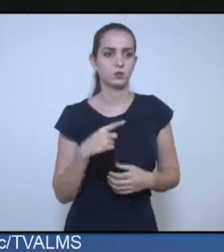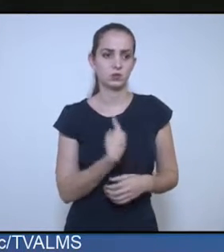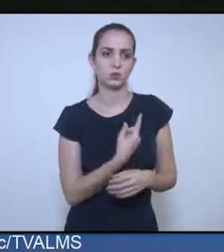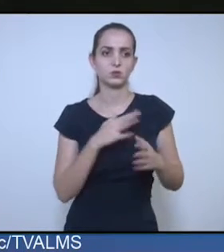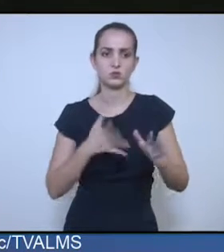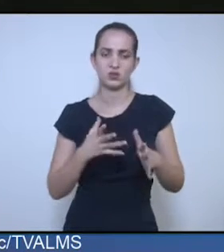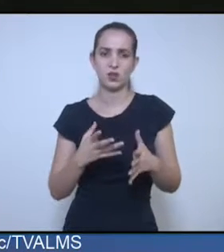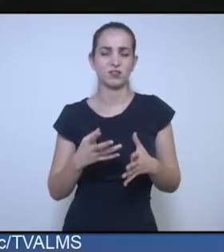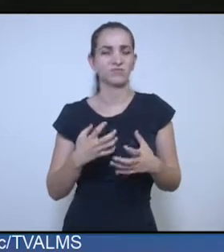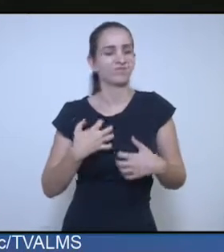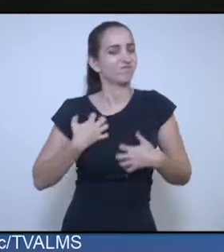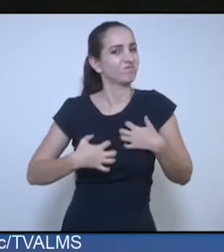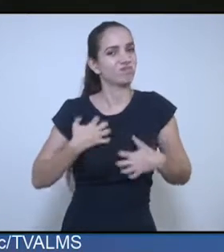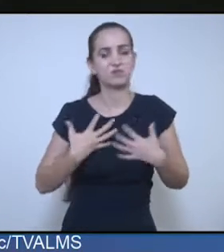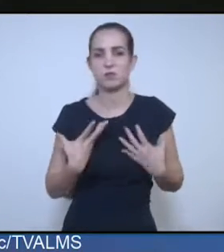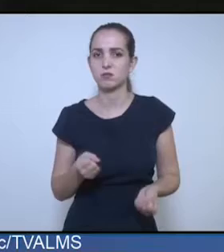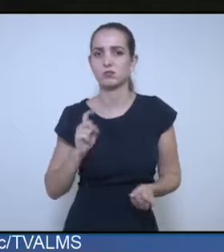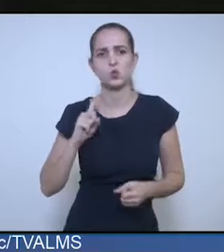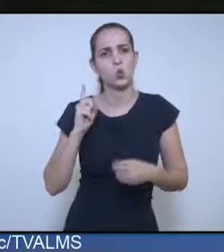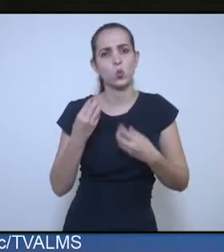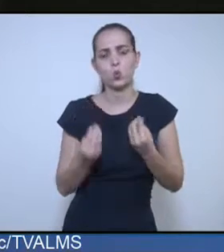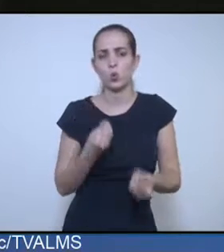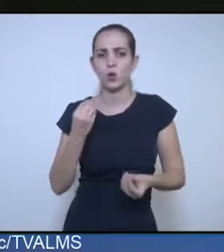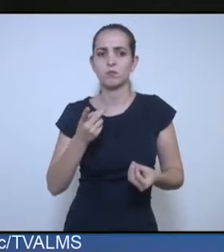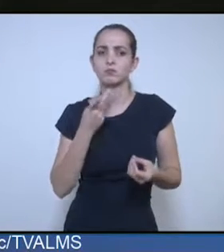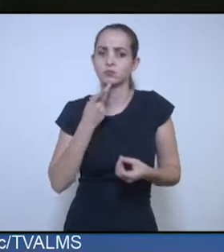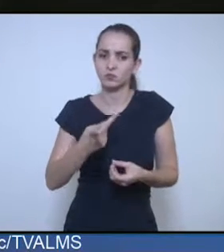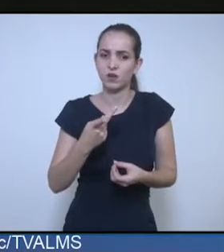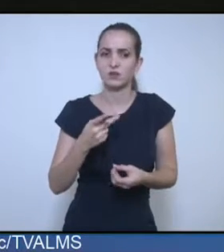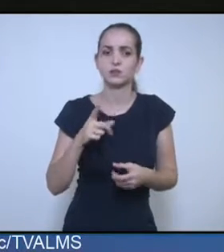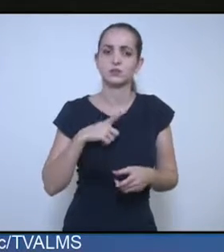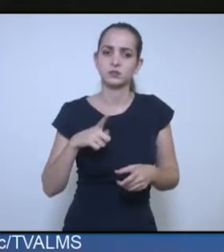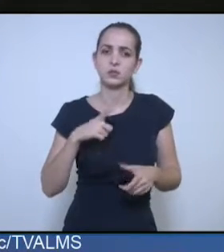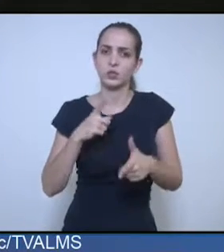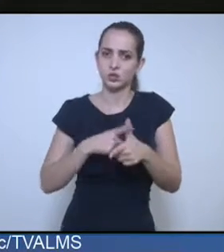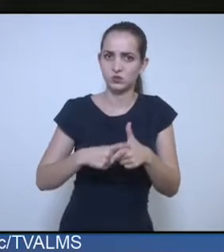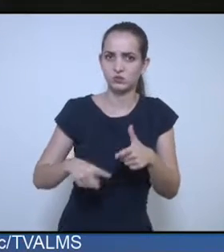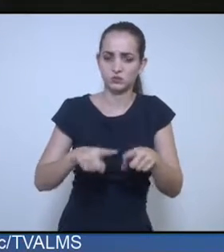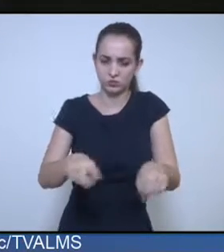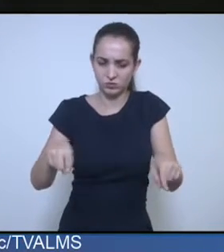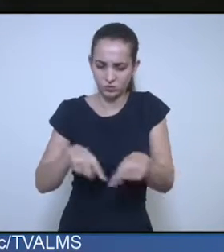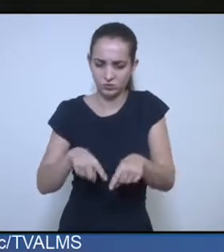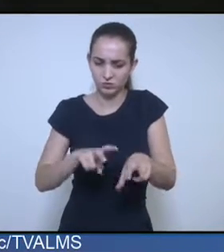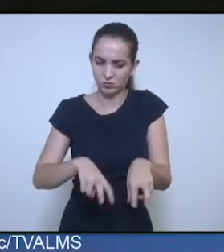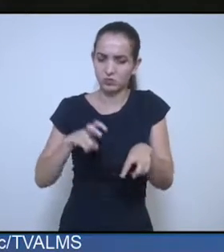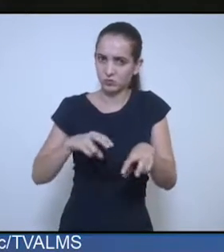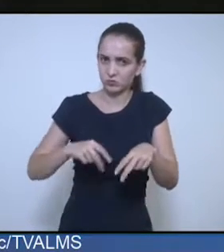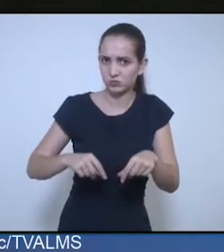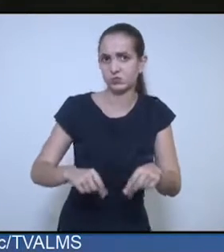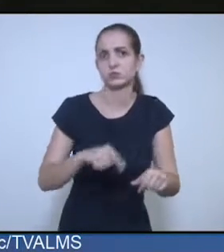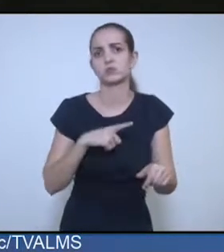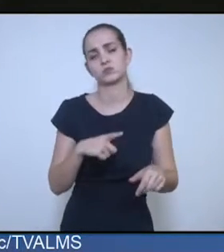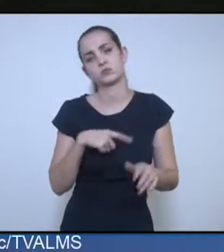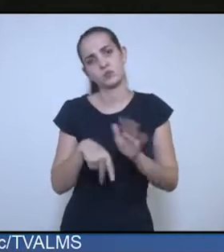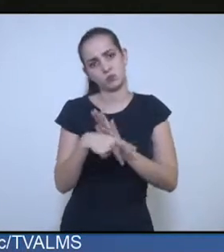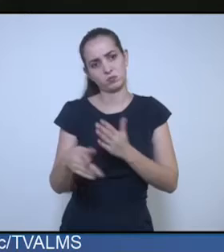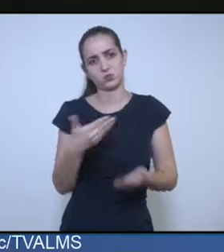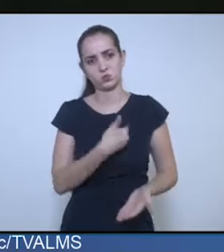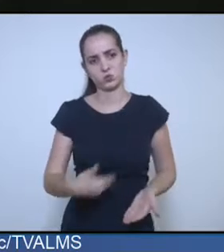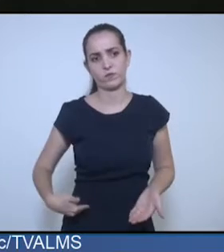extremamente indignados com a forma como está sendo tratado a reforma agrária e a agricultura familiar por esse governo que está